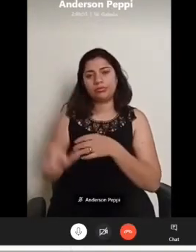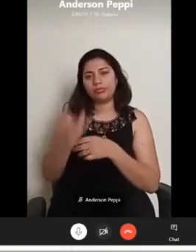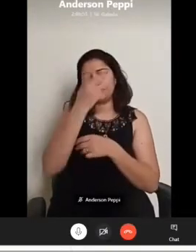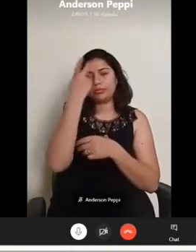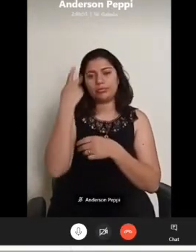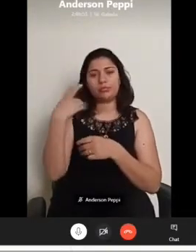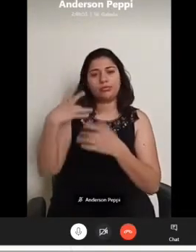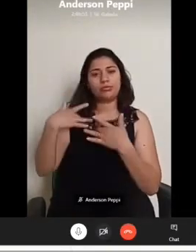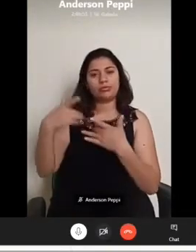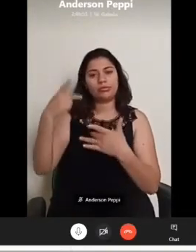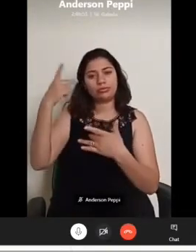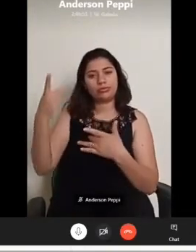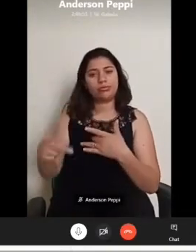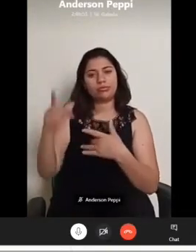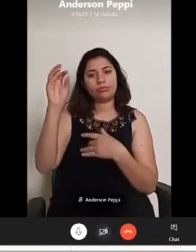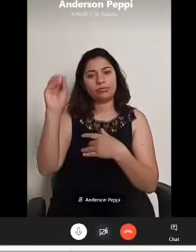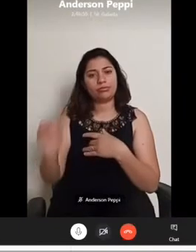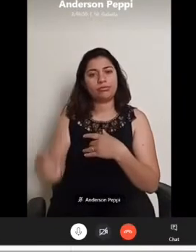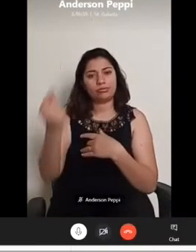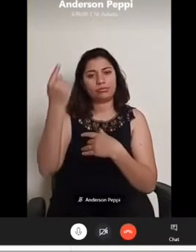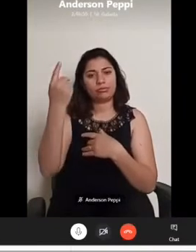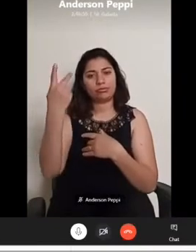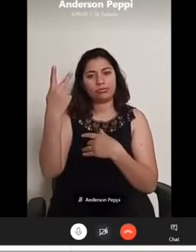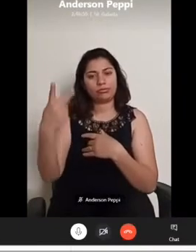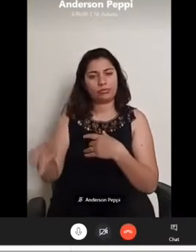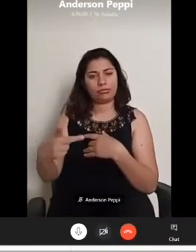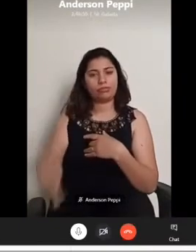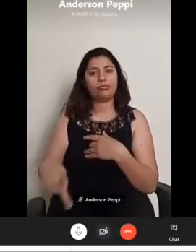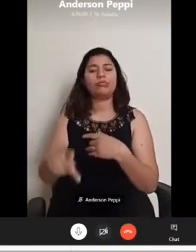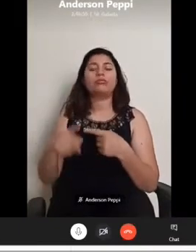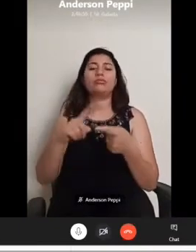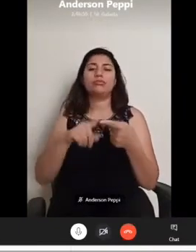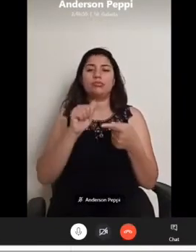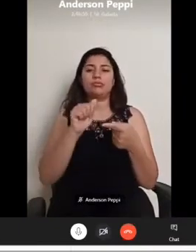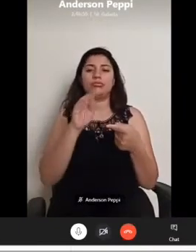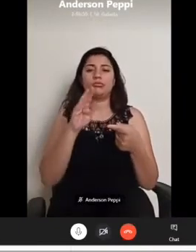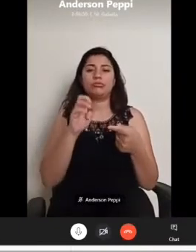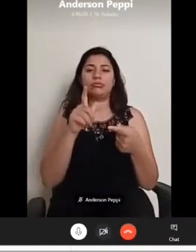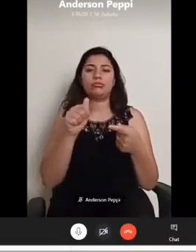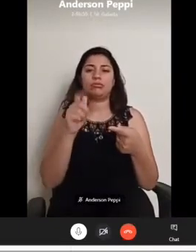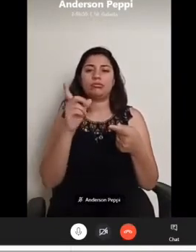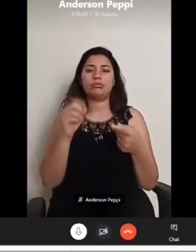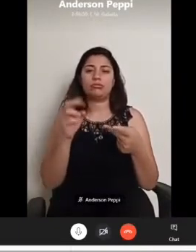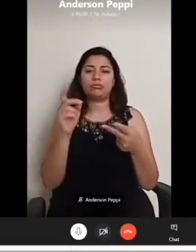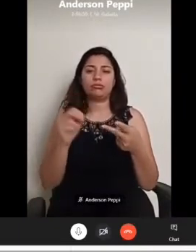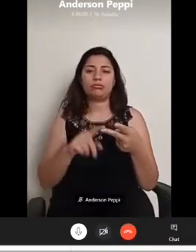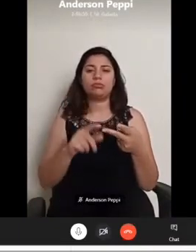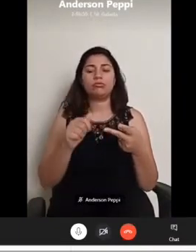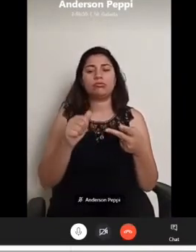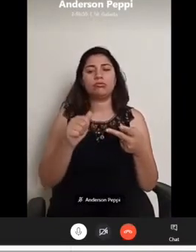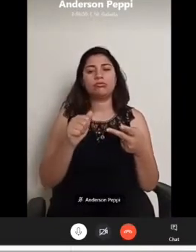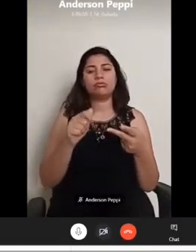Abelardo Vanderlino da Costa Neto, Roseli Antunes da Silva Iello e Silvio dos Santos.